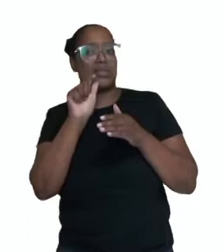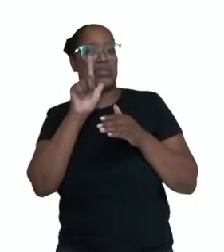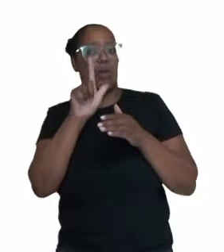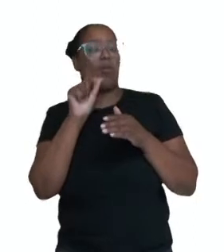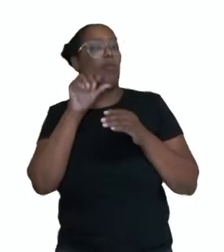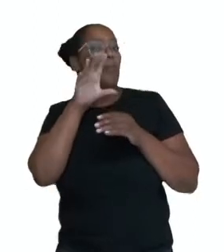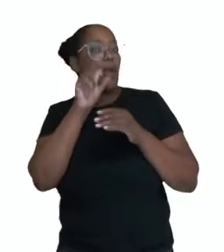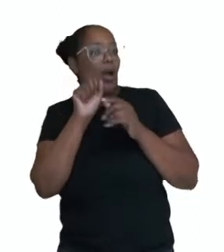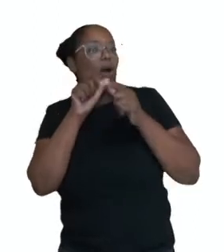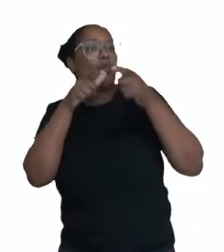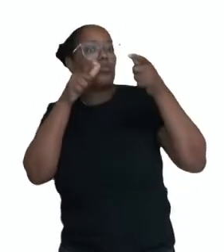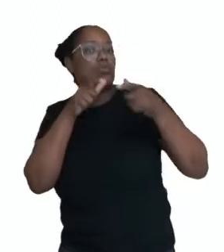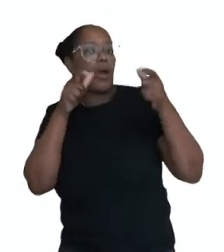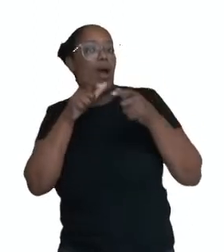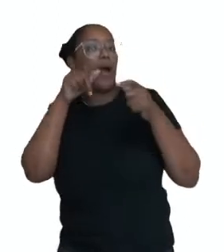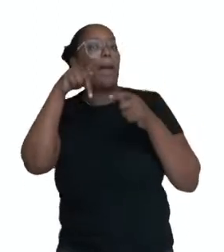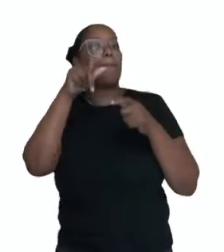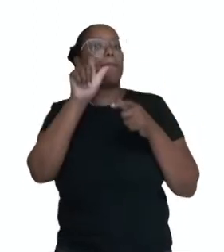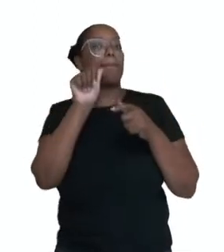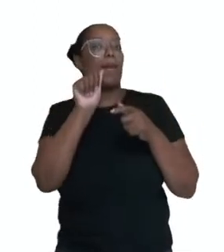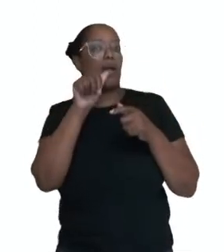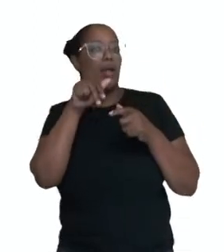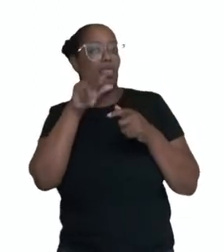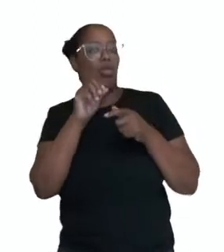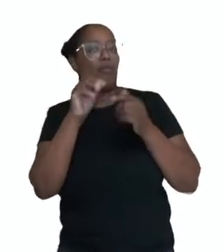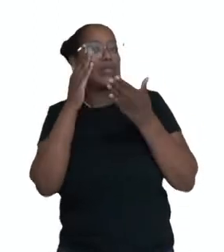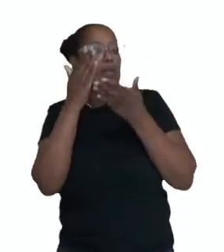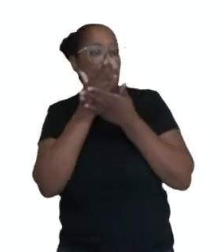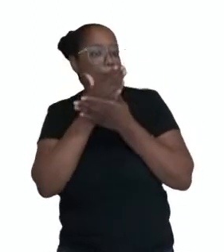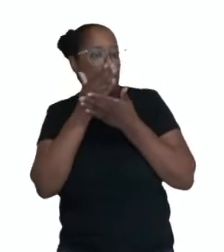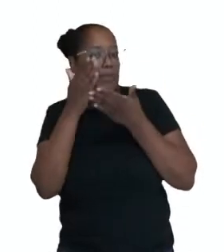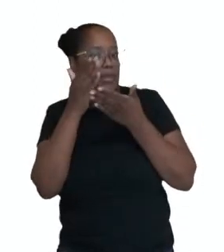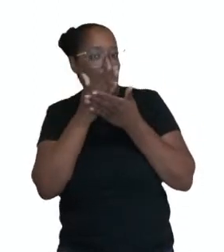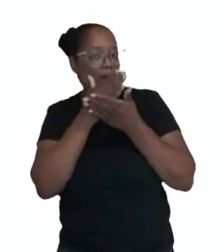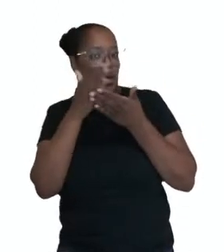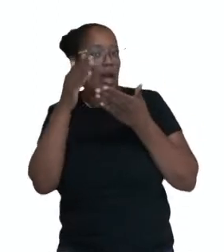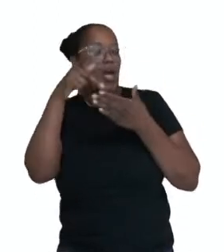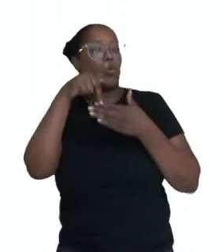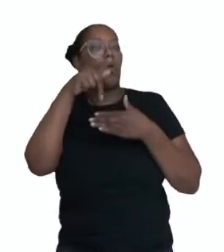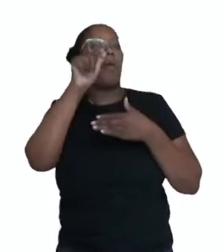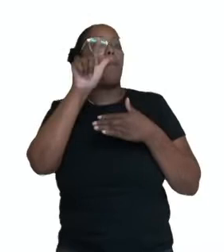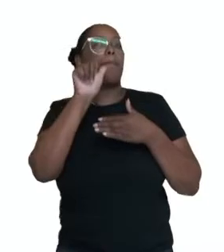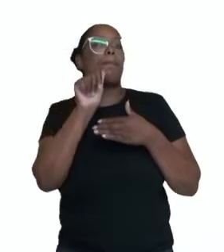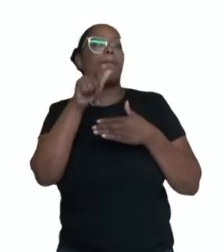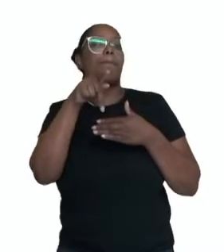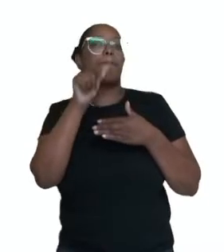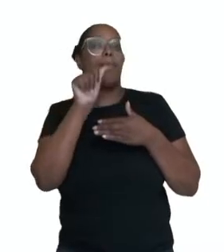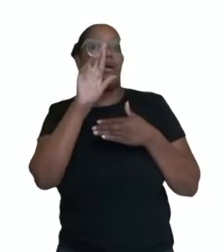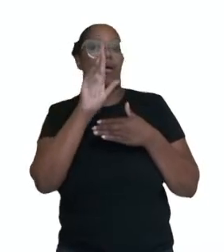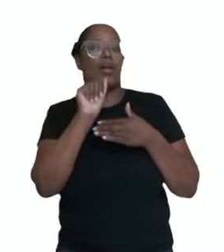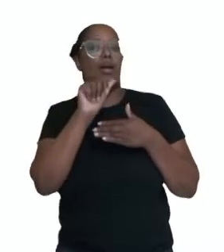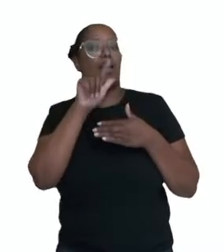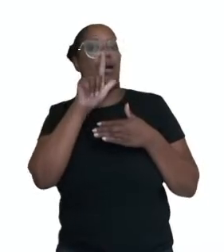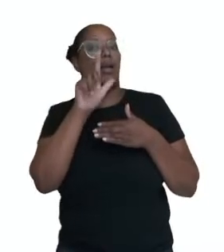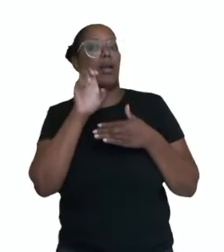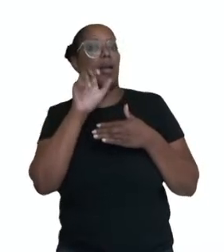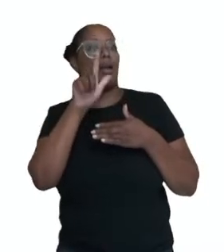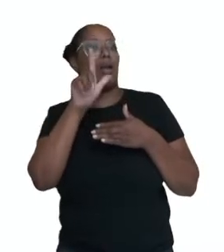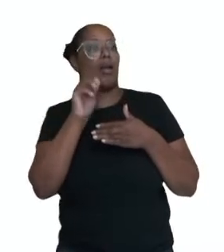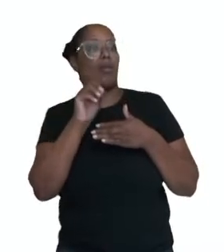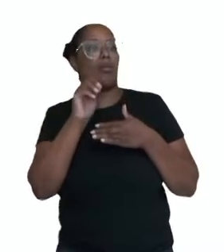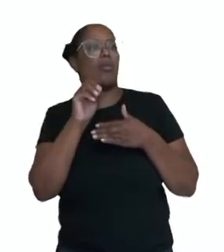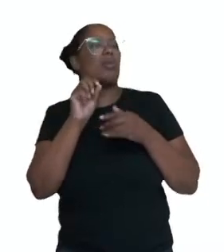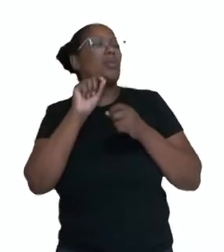plano, e ele vai ser paralelo às duas bases do cilindro, que são congruentes. O que